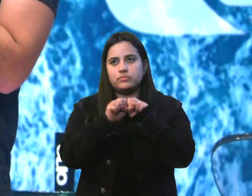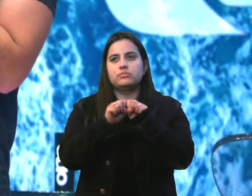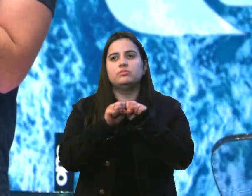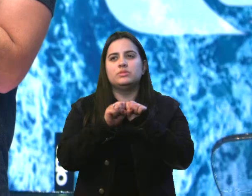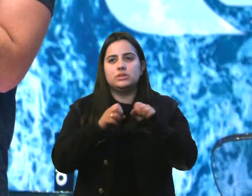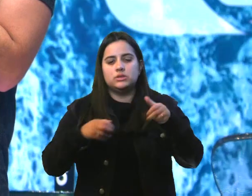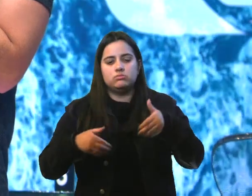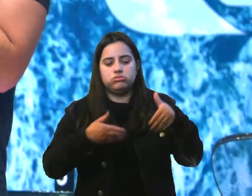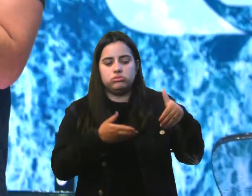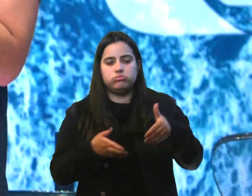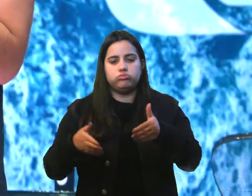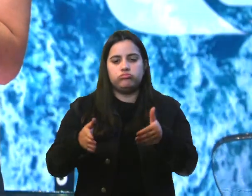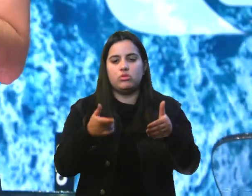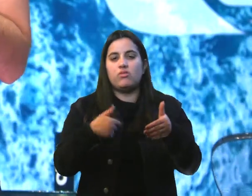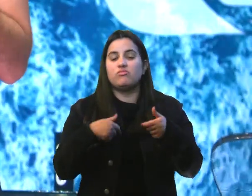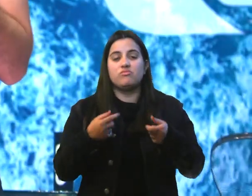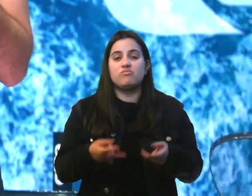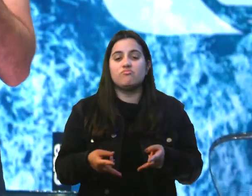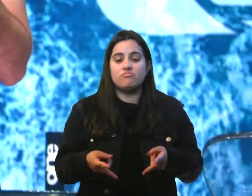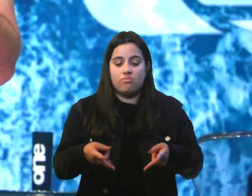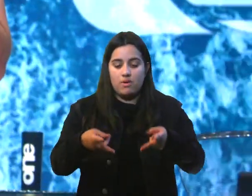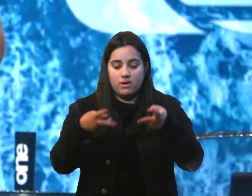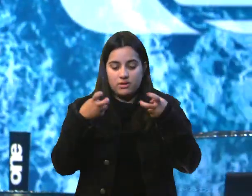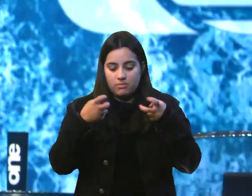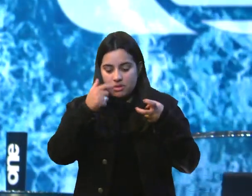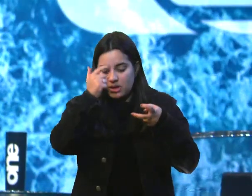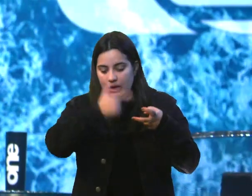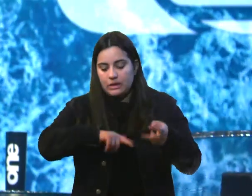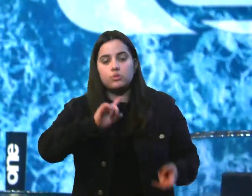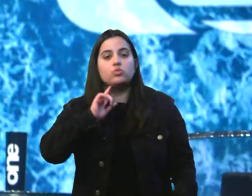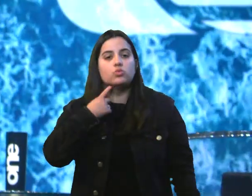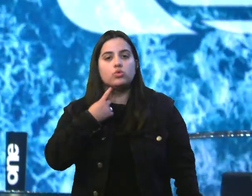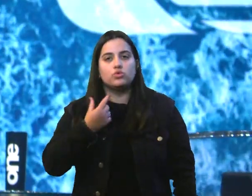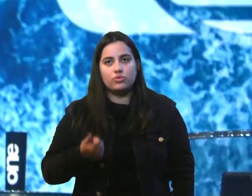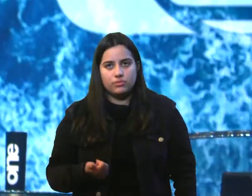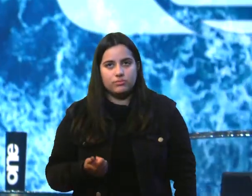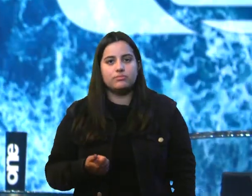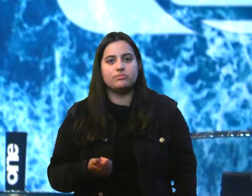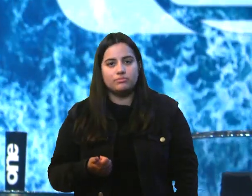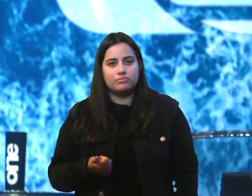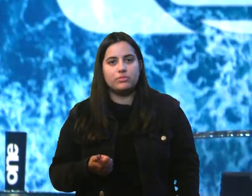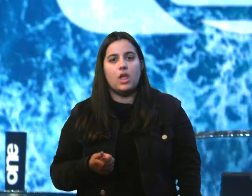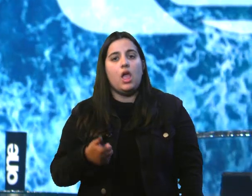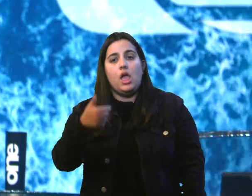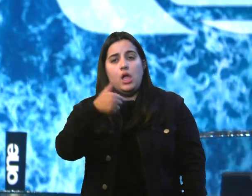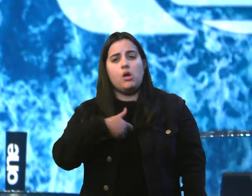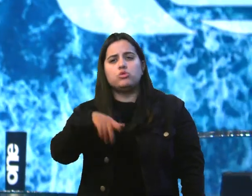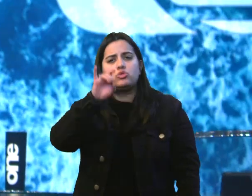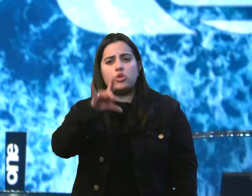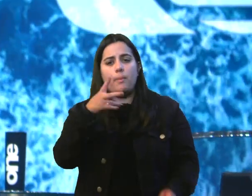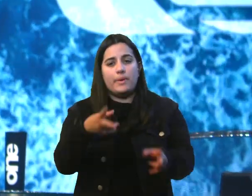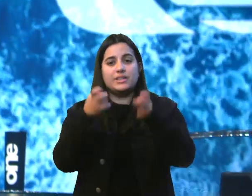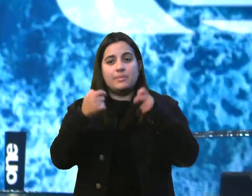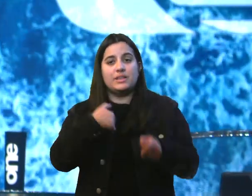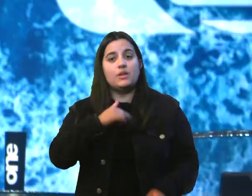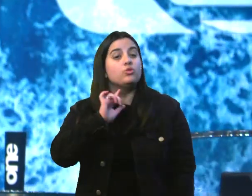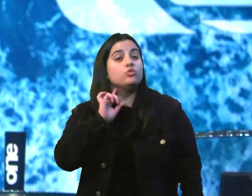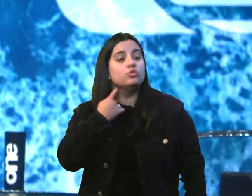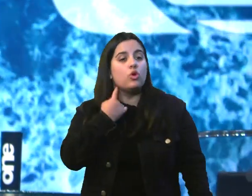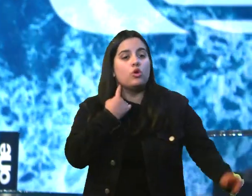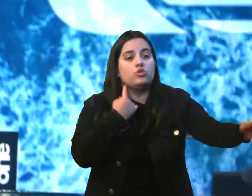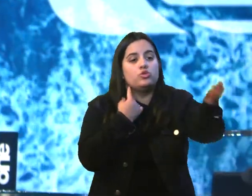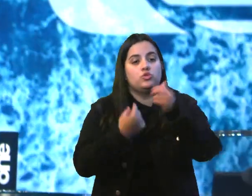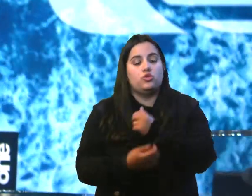caminhando naquele lugar, eu não percebia que eu estava sujo. Eu só percebi que eu estava sujo